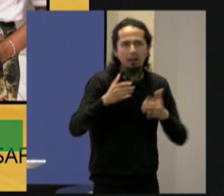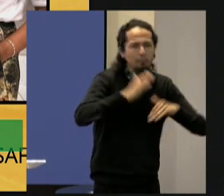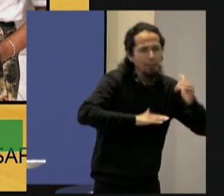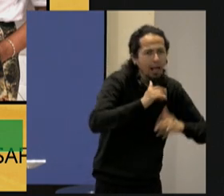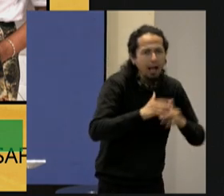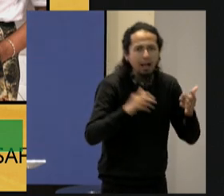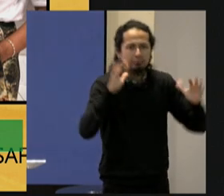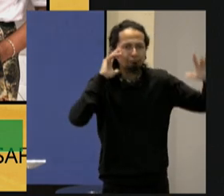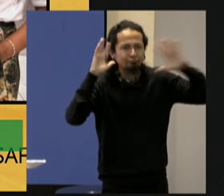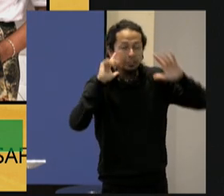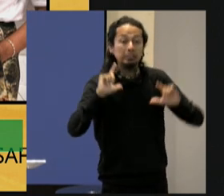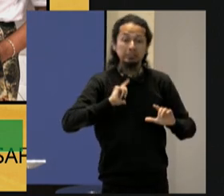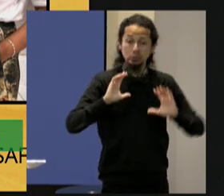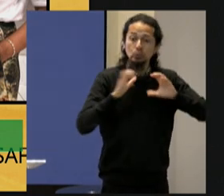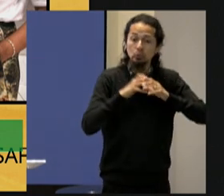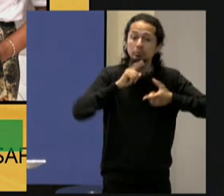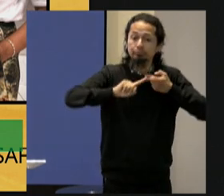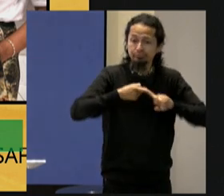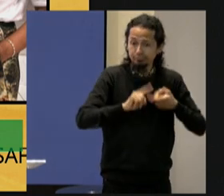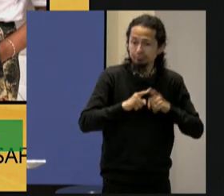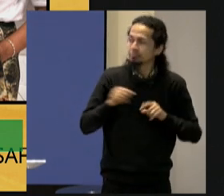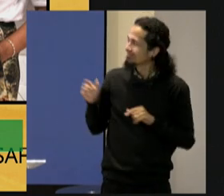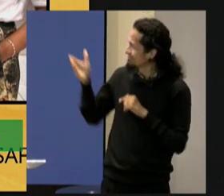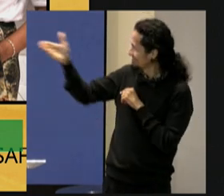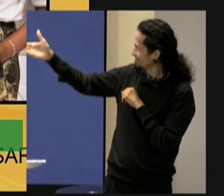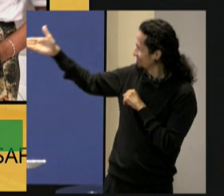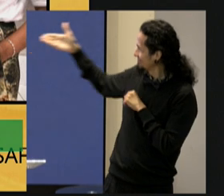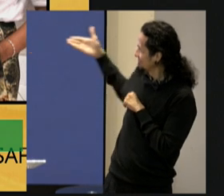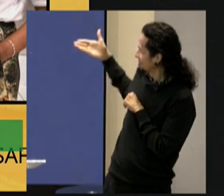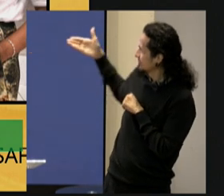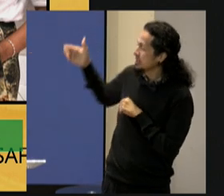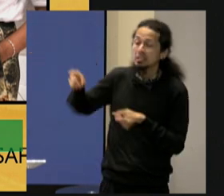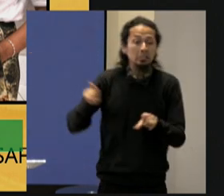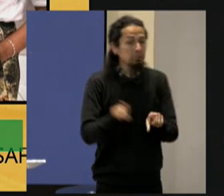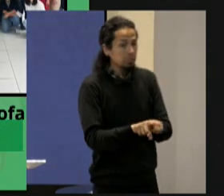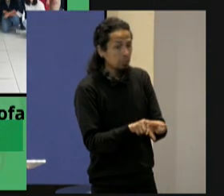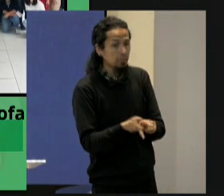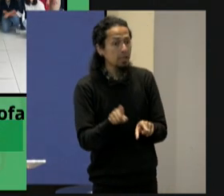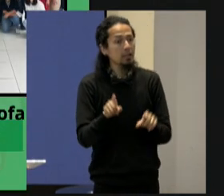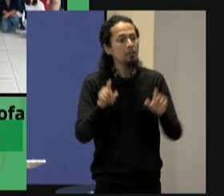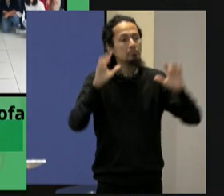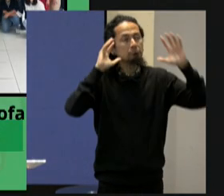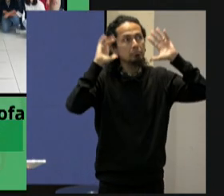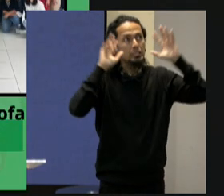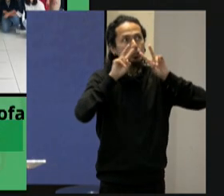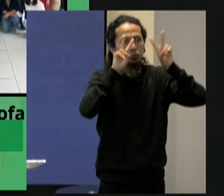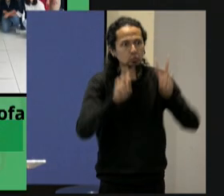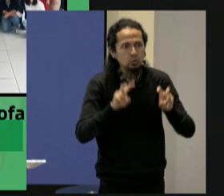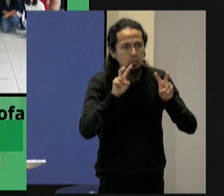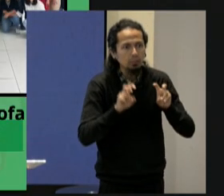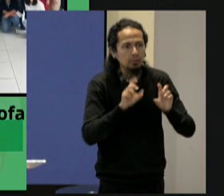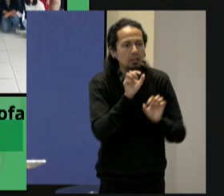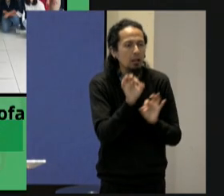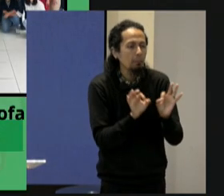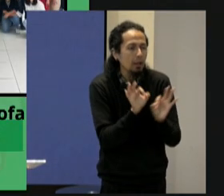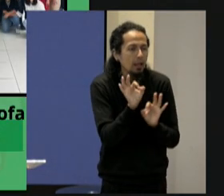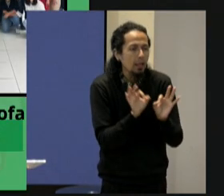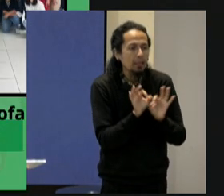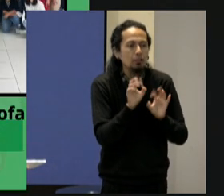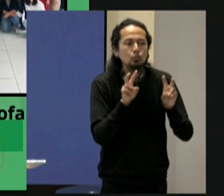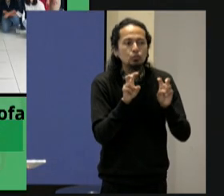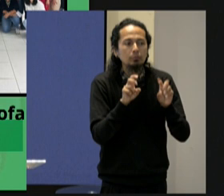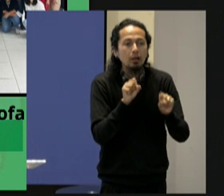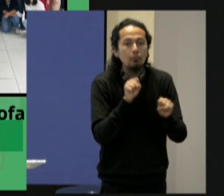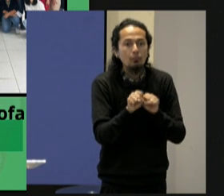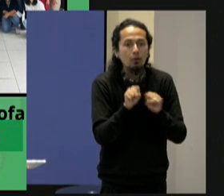grupo articulador, que também pensa a formação presencial. Então, a gente, nas nossas